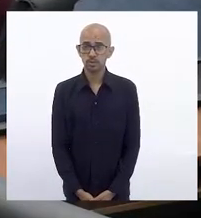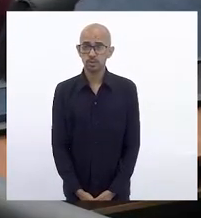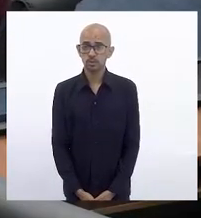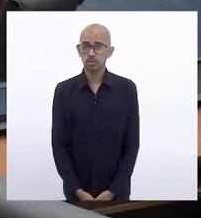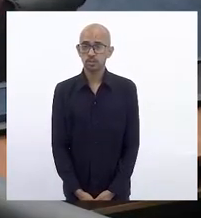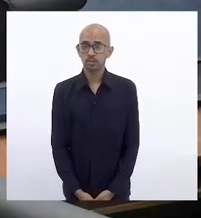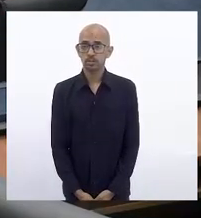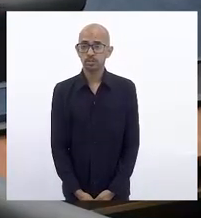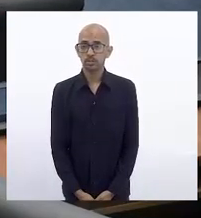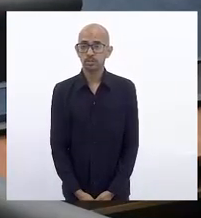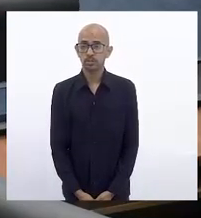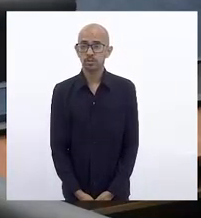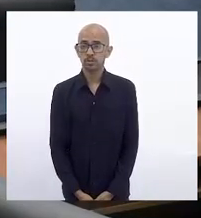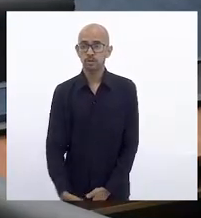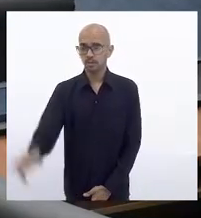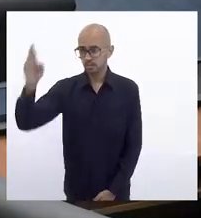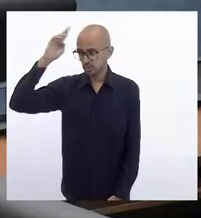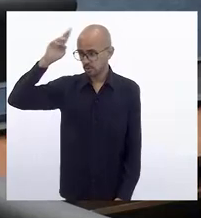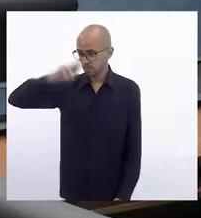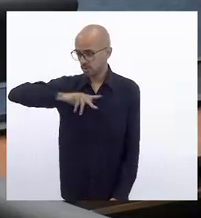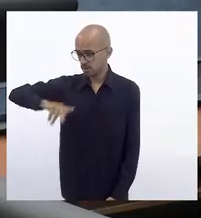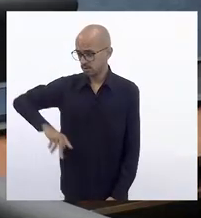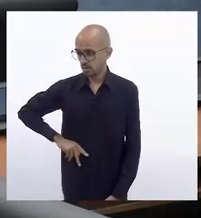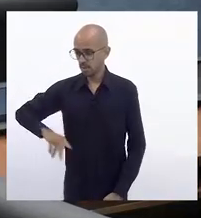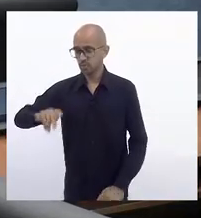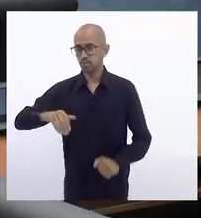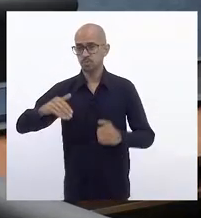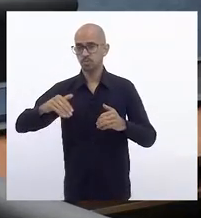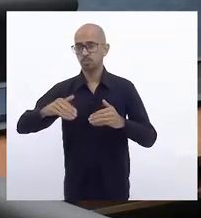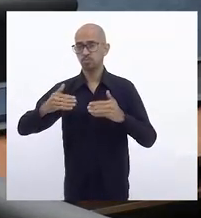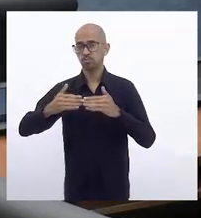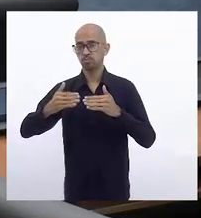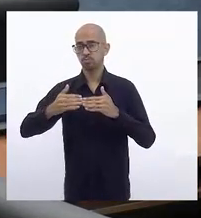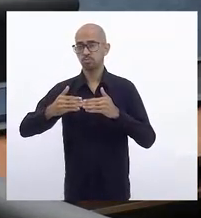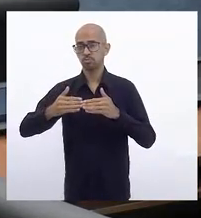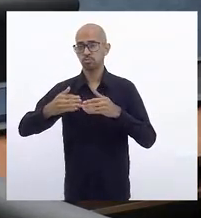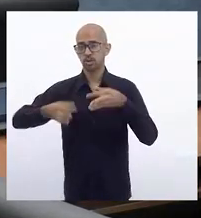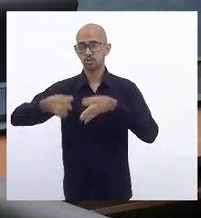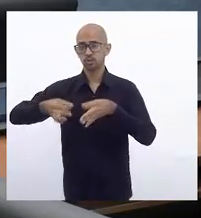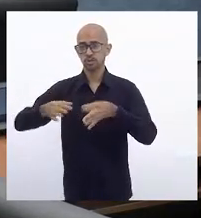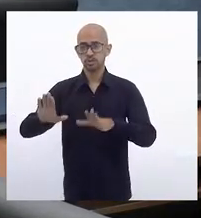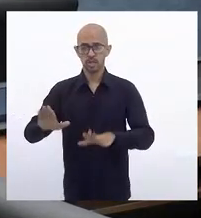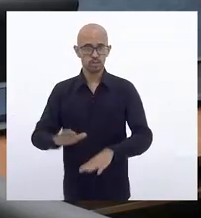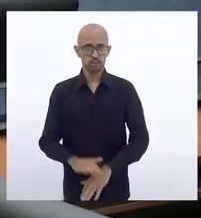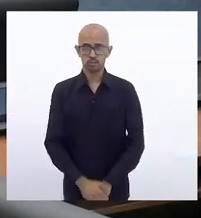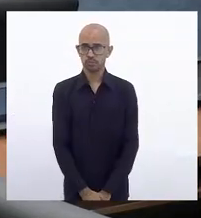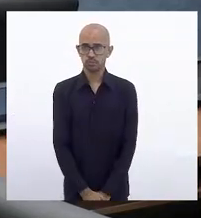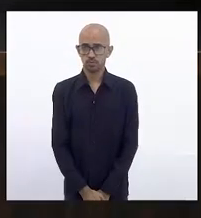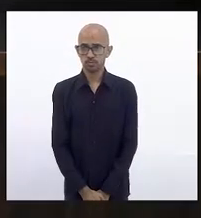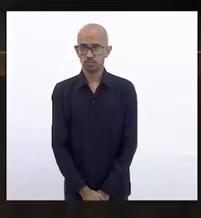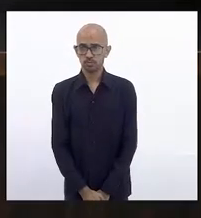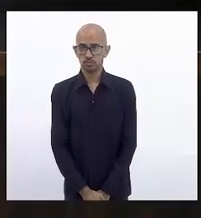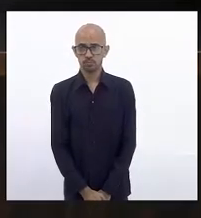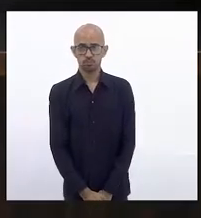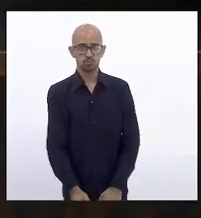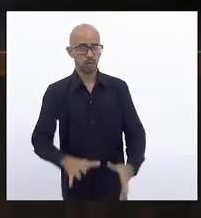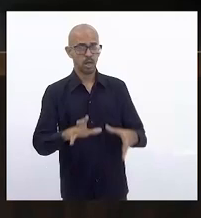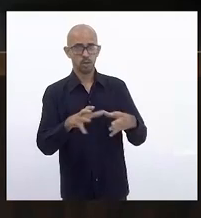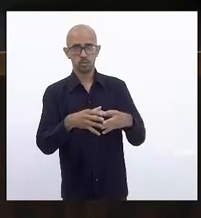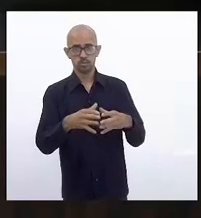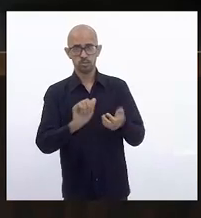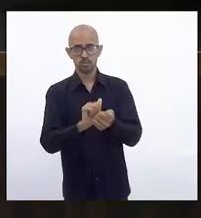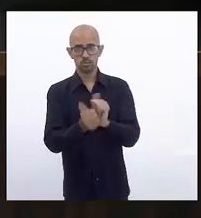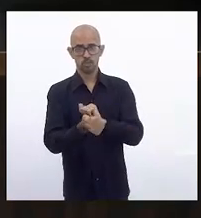Vai, Márcio. Senhor presidente, o parecer pela juridicidade. Ok. Pela Comissão de Esporte e Lazer,